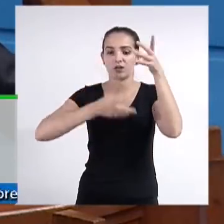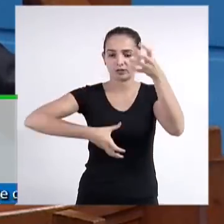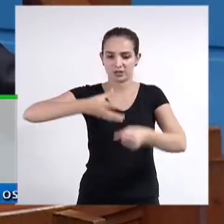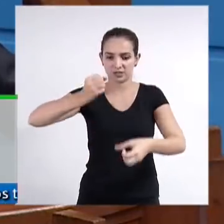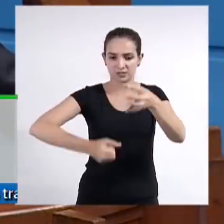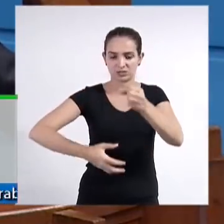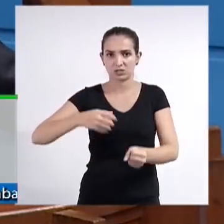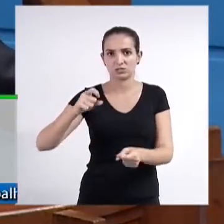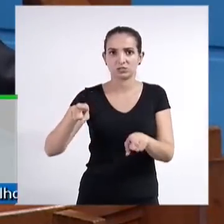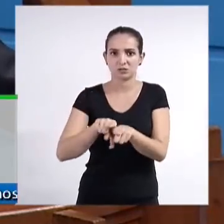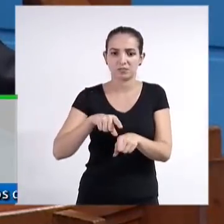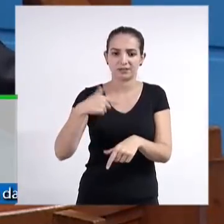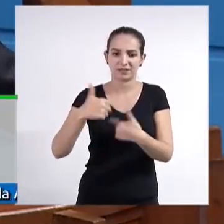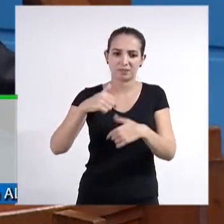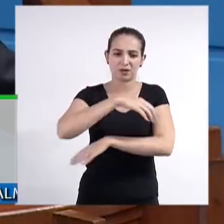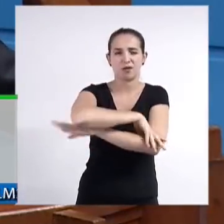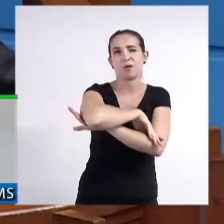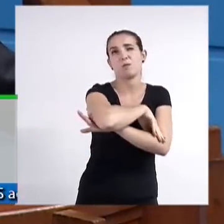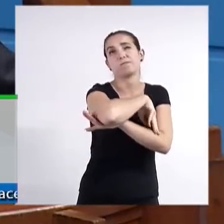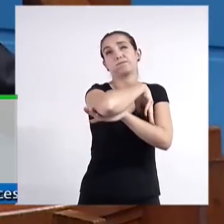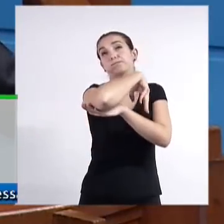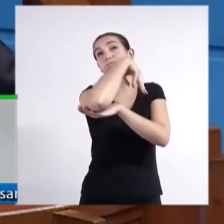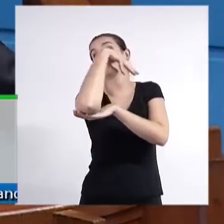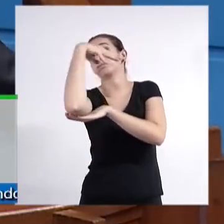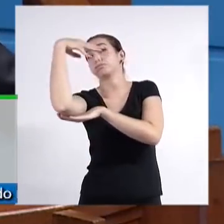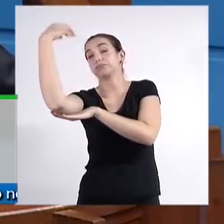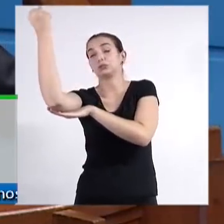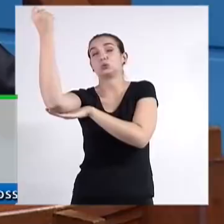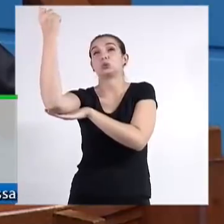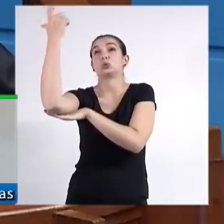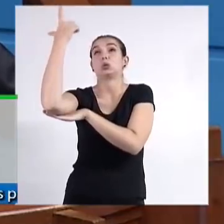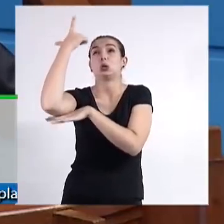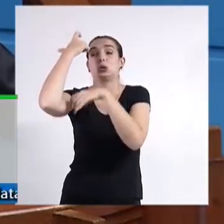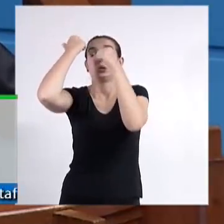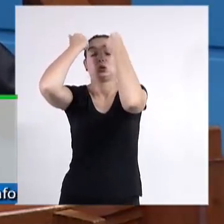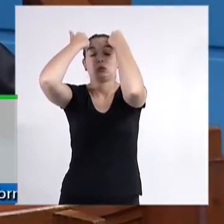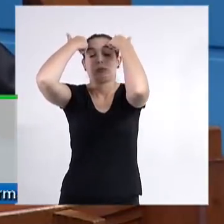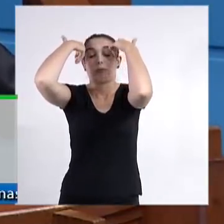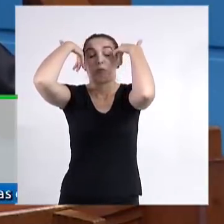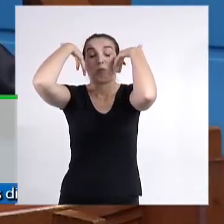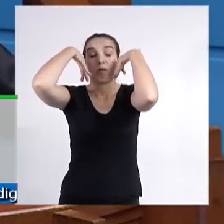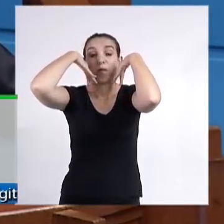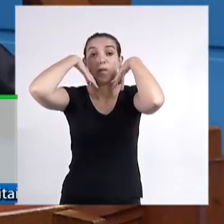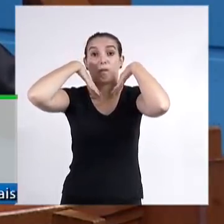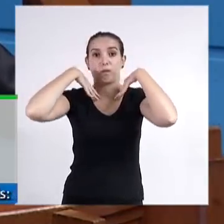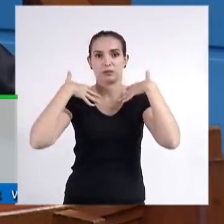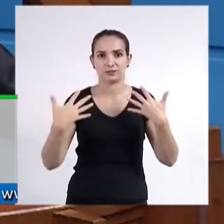Vai trabalhar o dia todo nesse sol escaldante? Vai trabalhar.